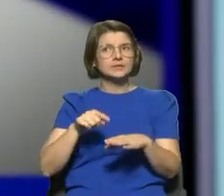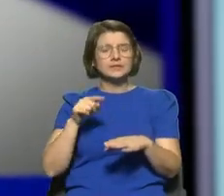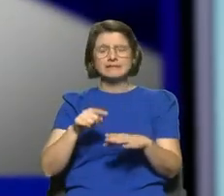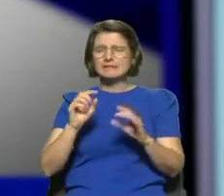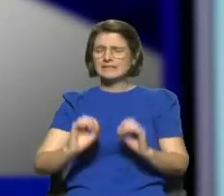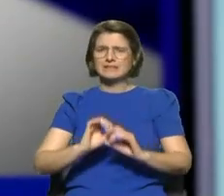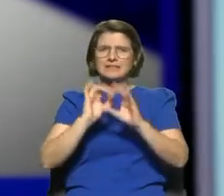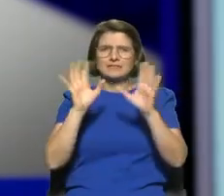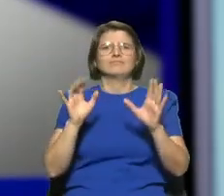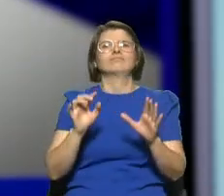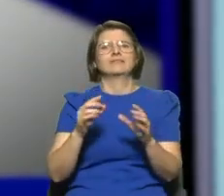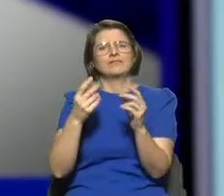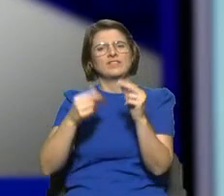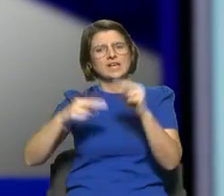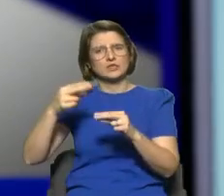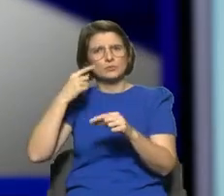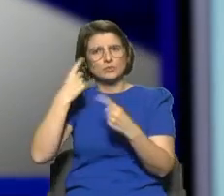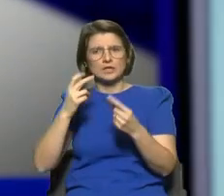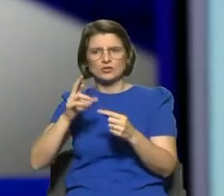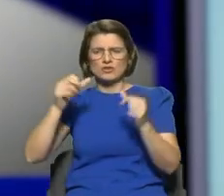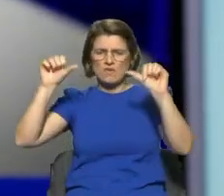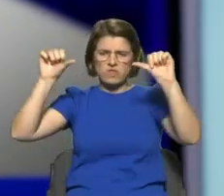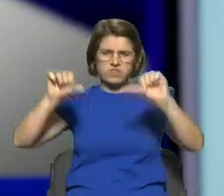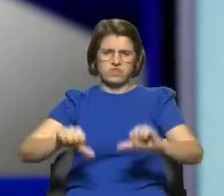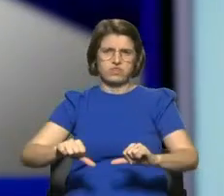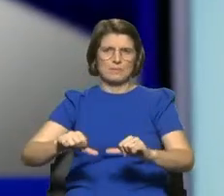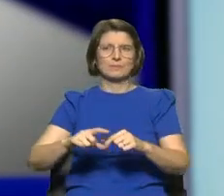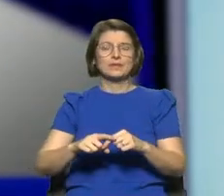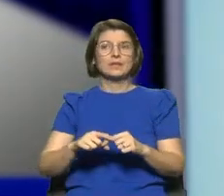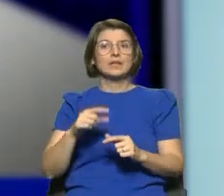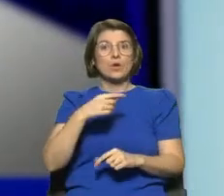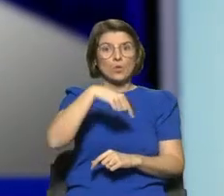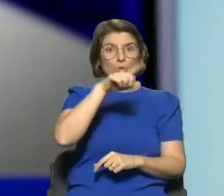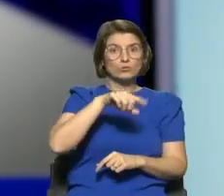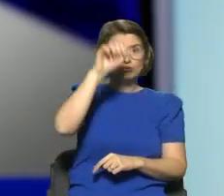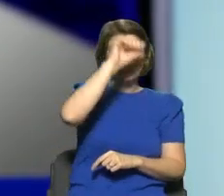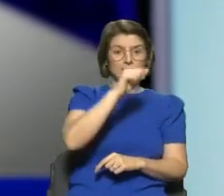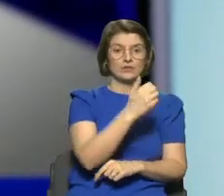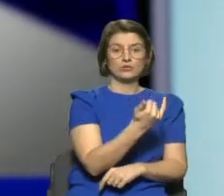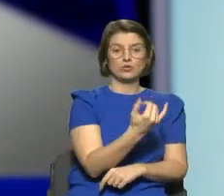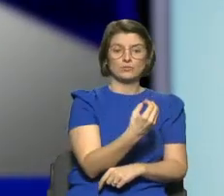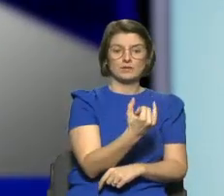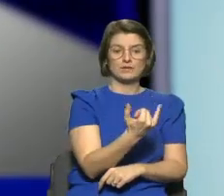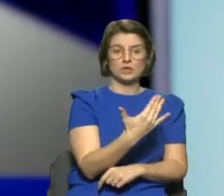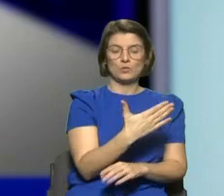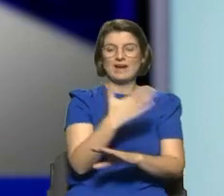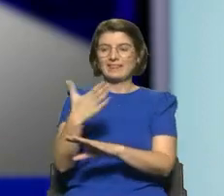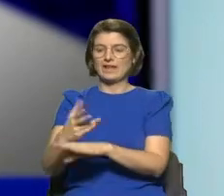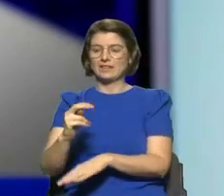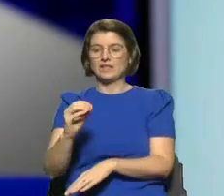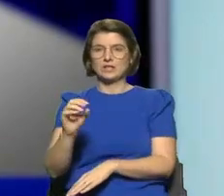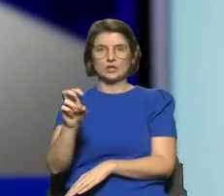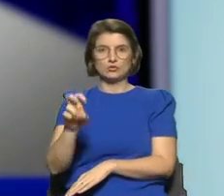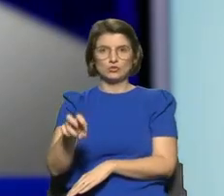Clara das Finanças Públicas regionais nós entre 1 de janeiro de 2021 e 30 de